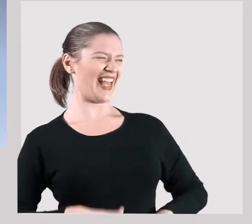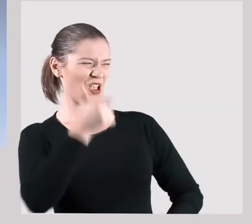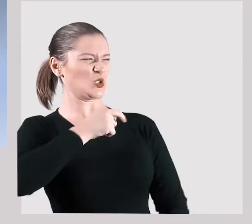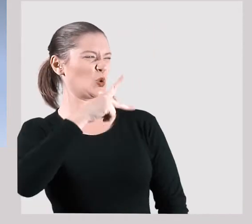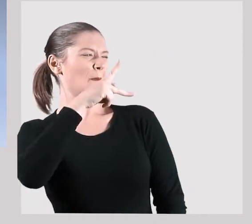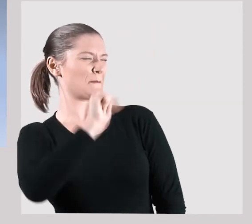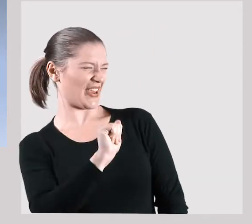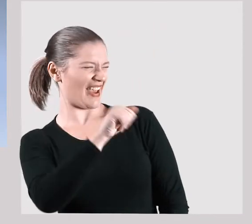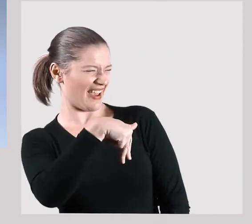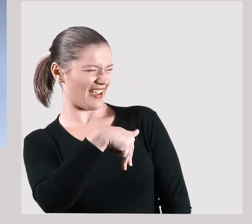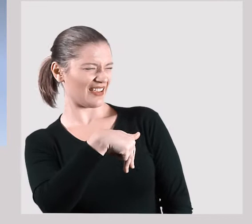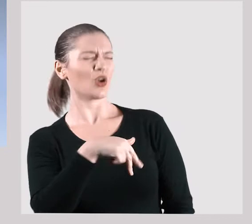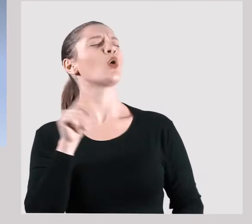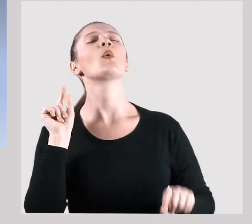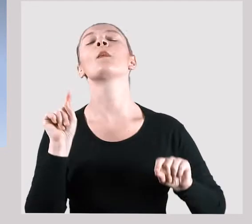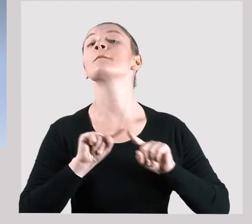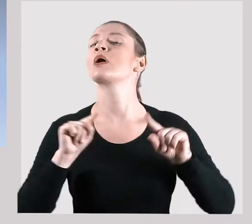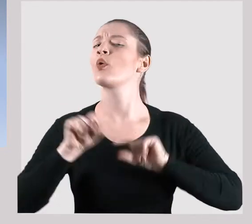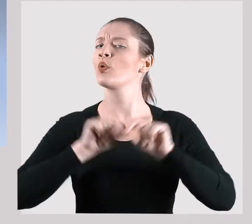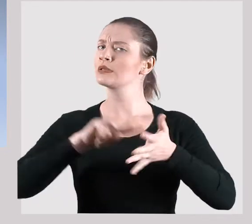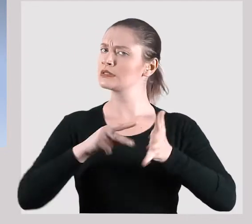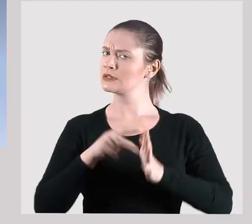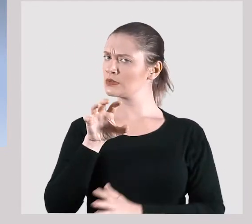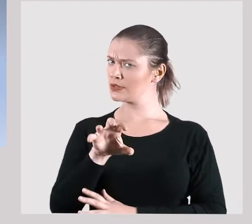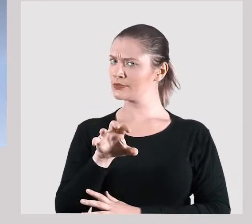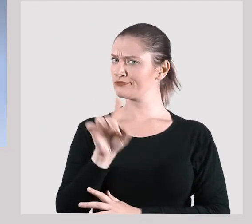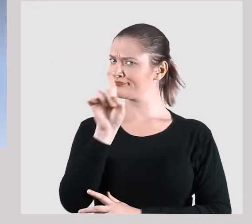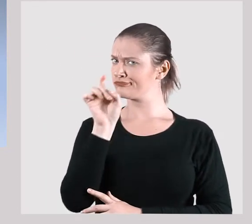entender bem o que significa isso, porque é muito genérico.